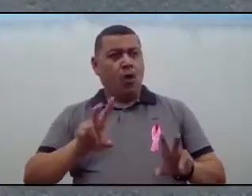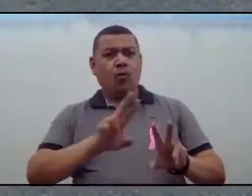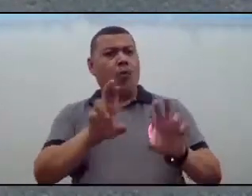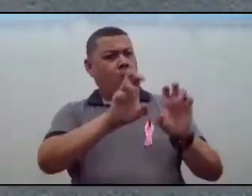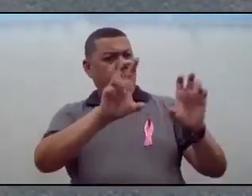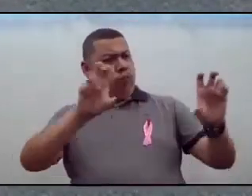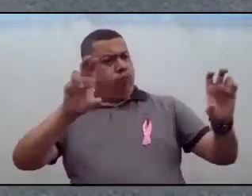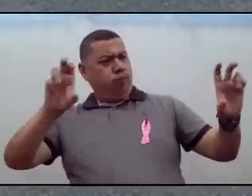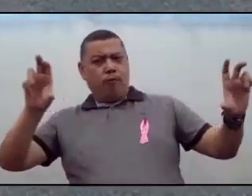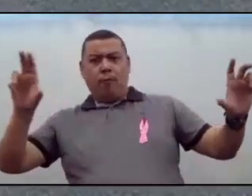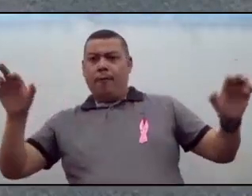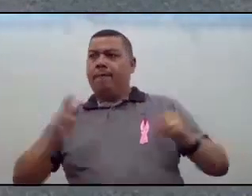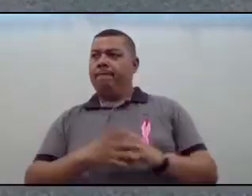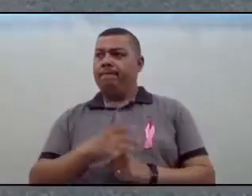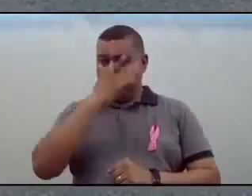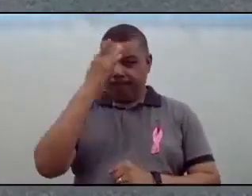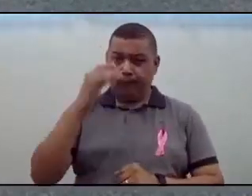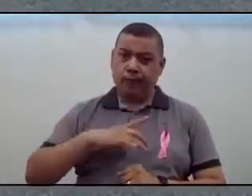para quem sofre